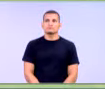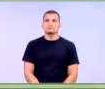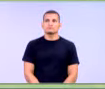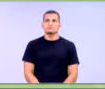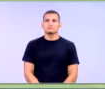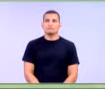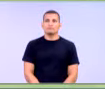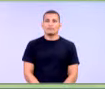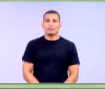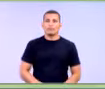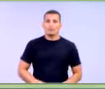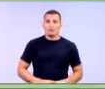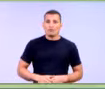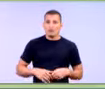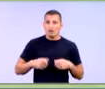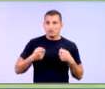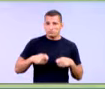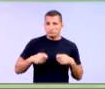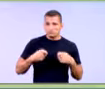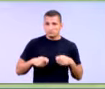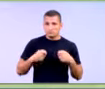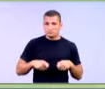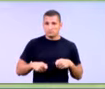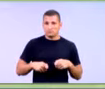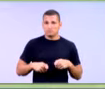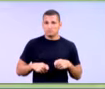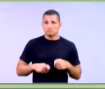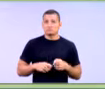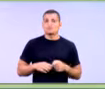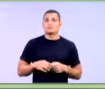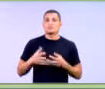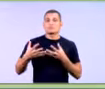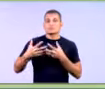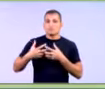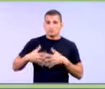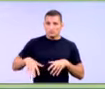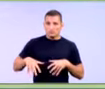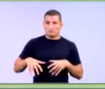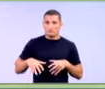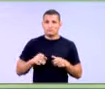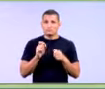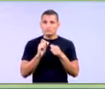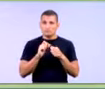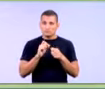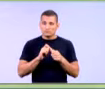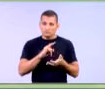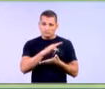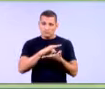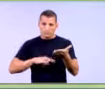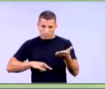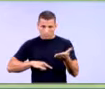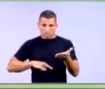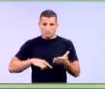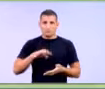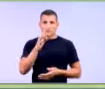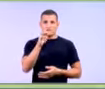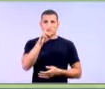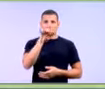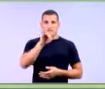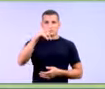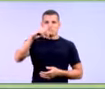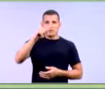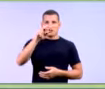É dever da instituição, é obrigação da instituição fazer esse termo de compromisso, né, em